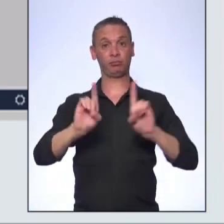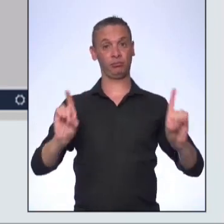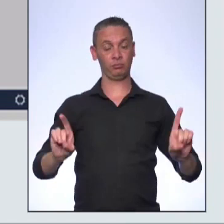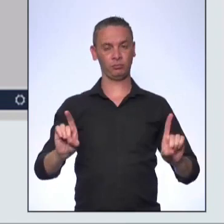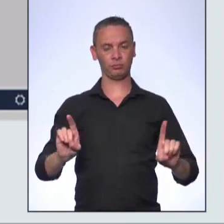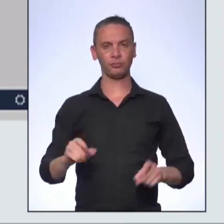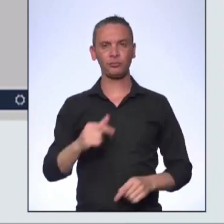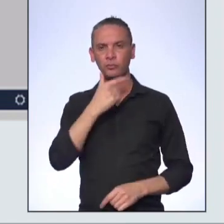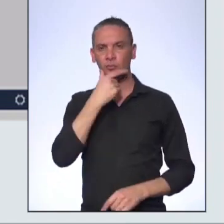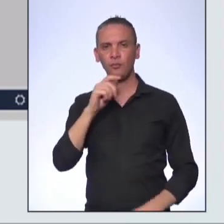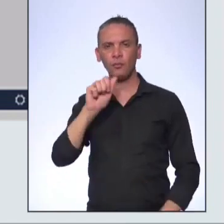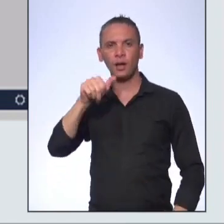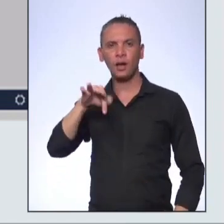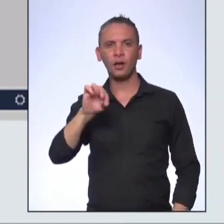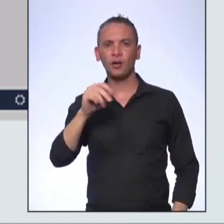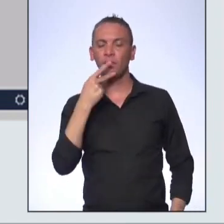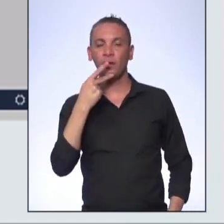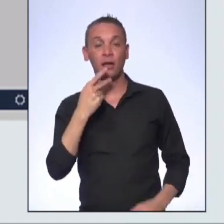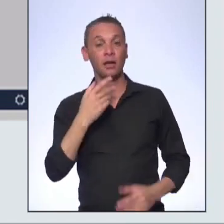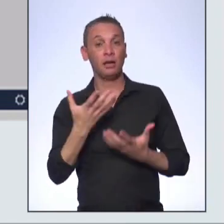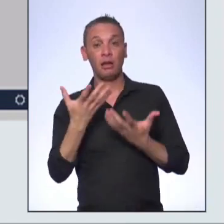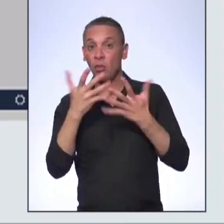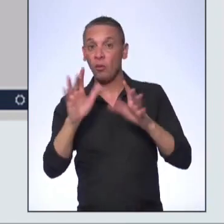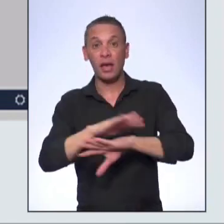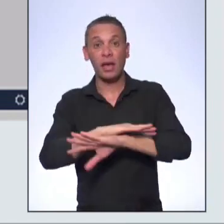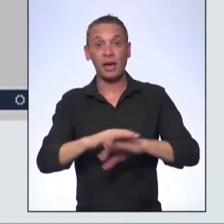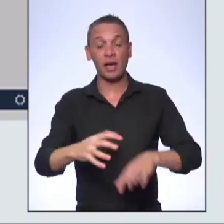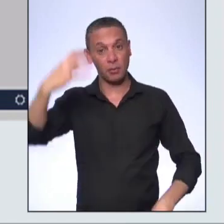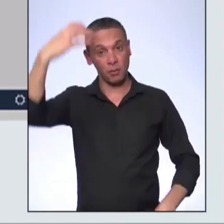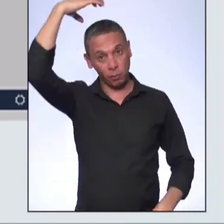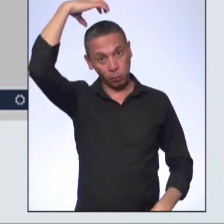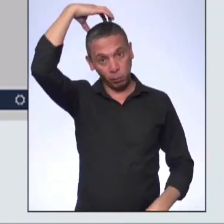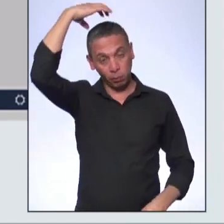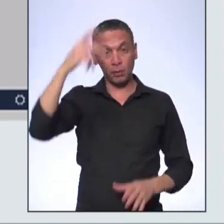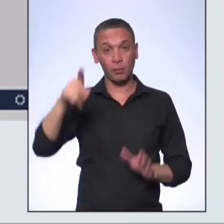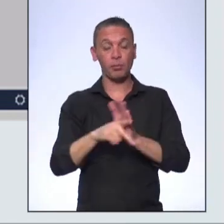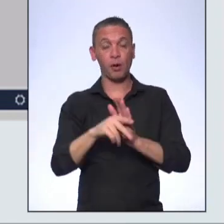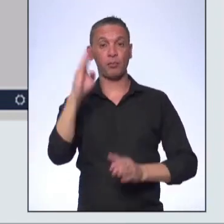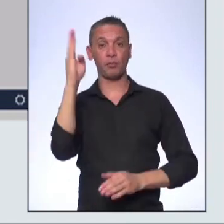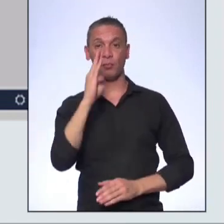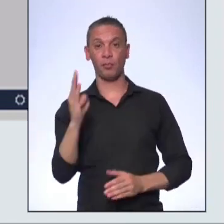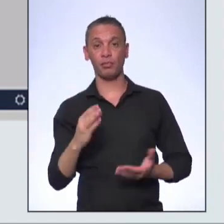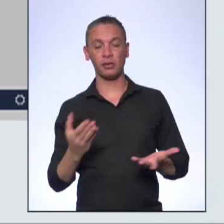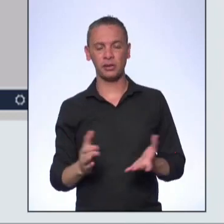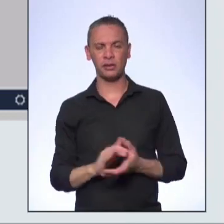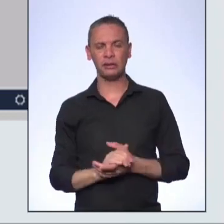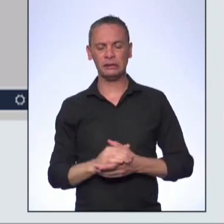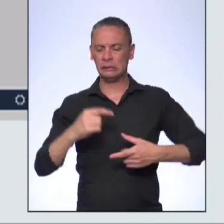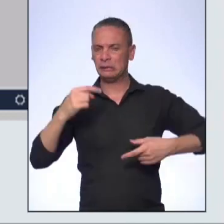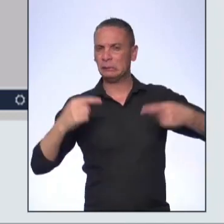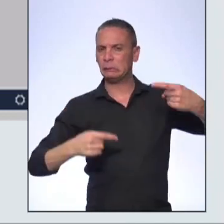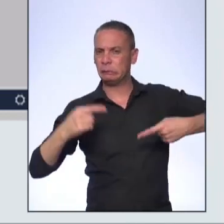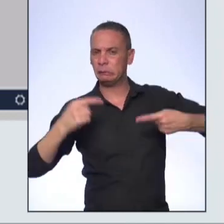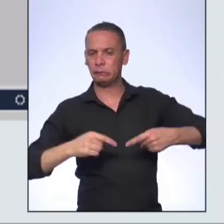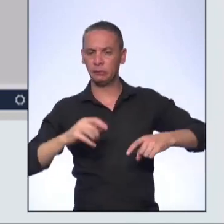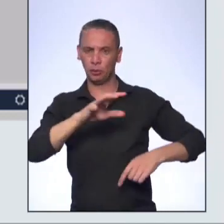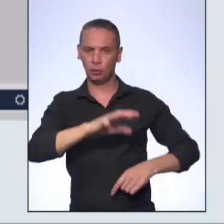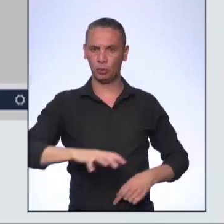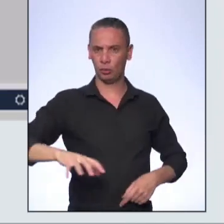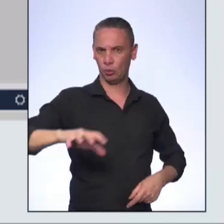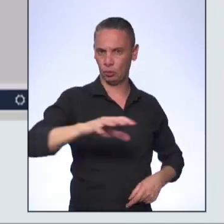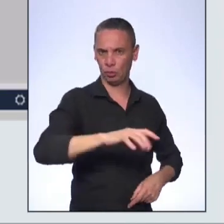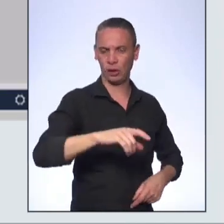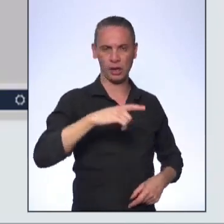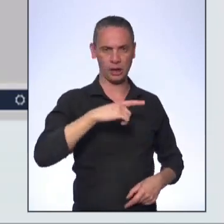ser contrário ao fim da monarquia brasileira. Depois de alguns conflitos locais envolvendo a comunidade liderada por